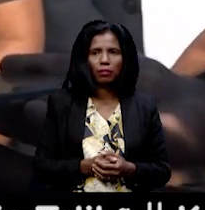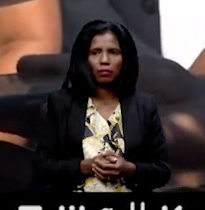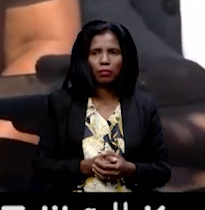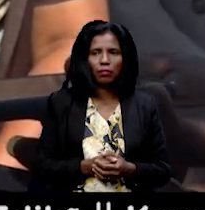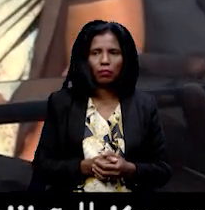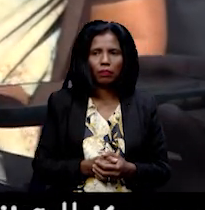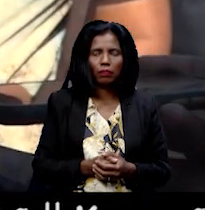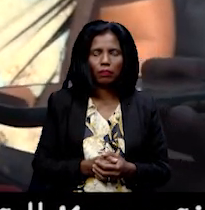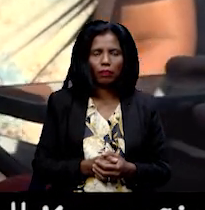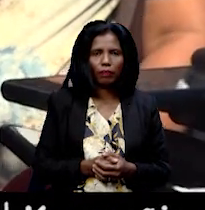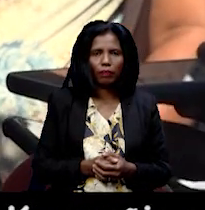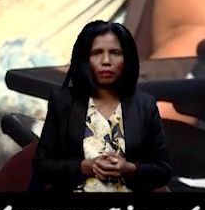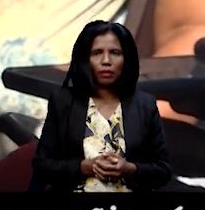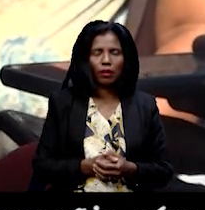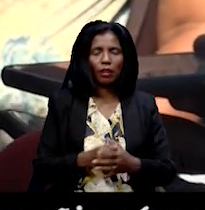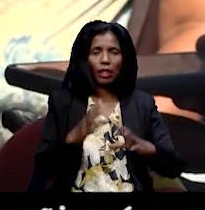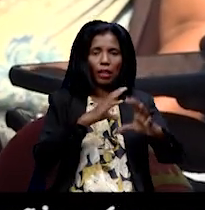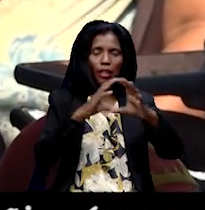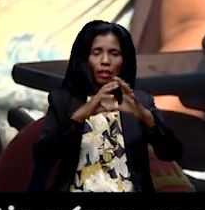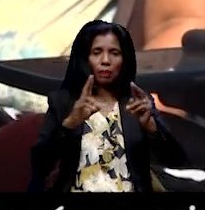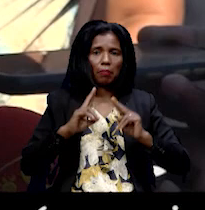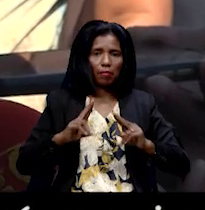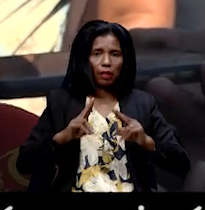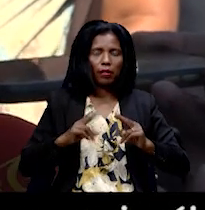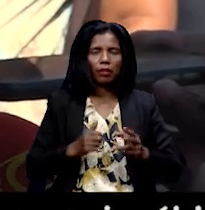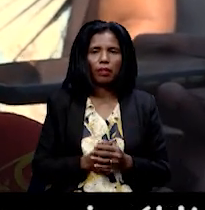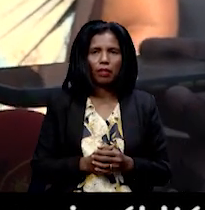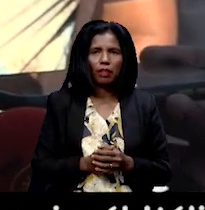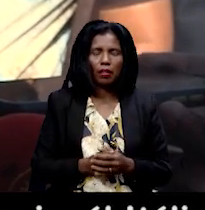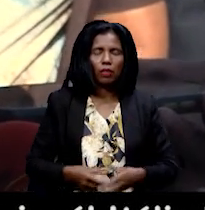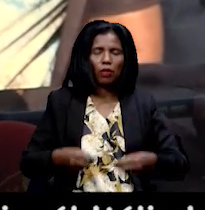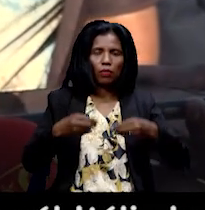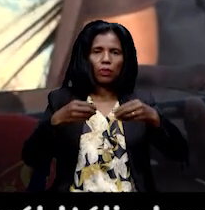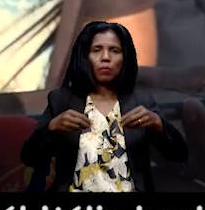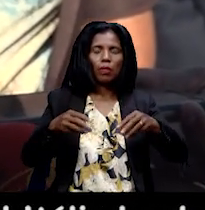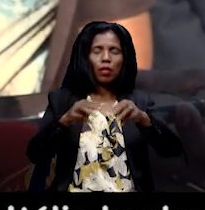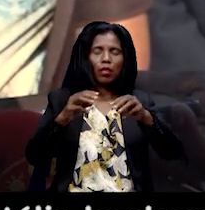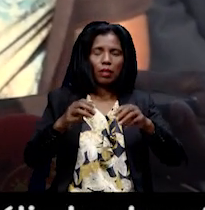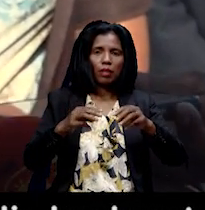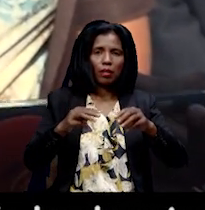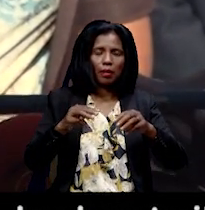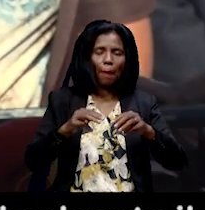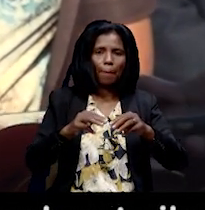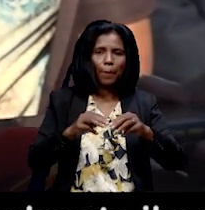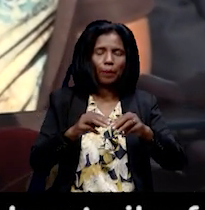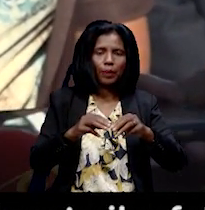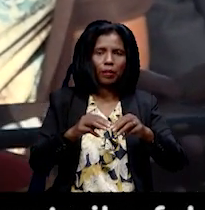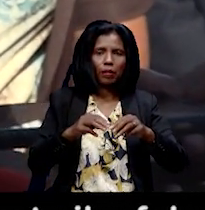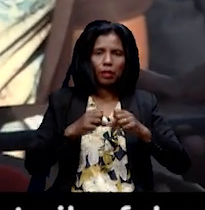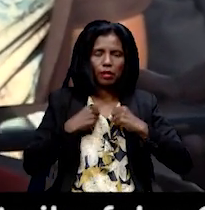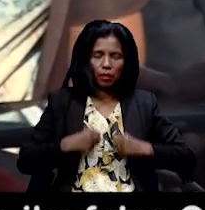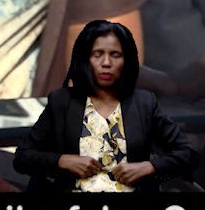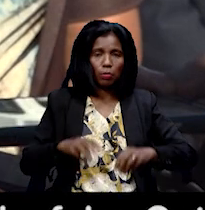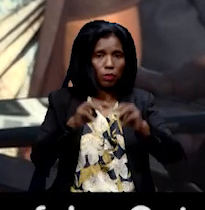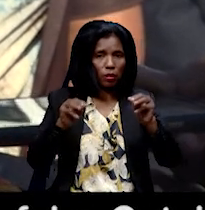track box, também, ita se oferece ba município sira. Tam ba oine, município ida se iha,